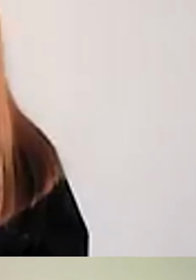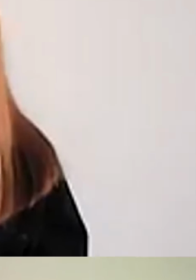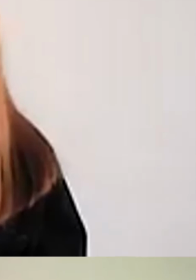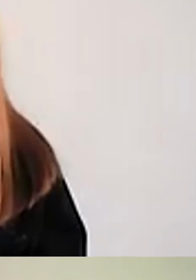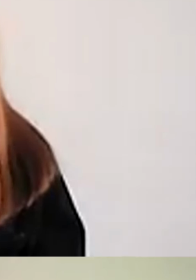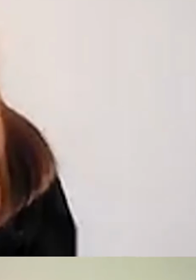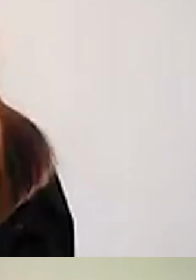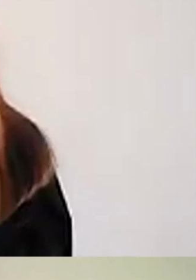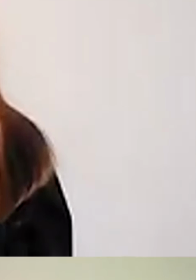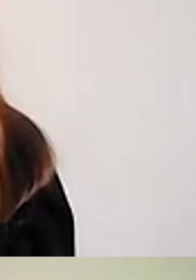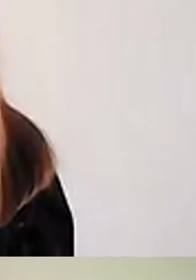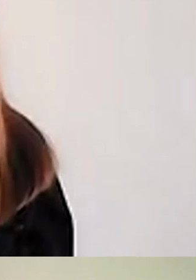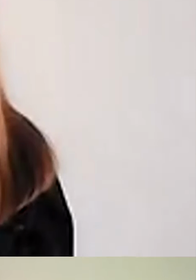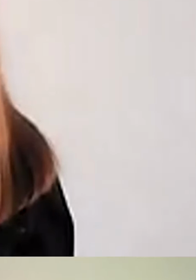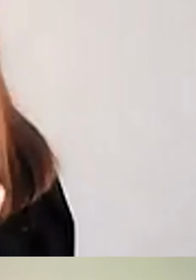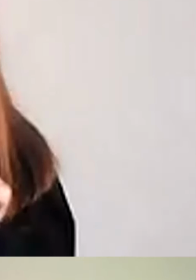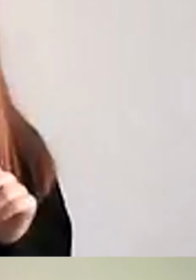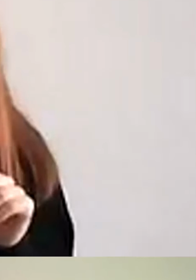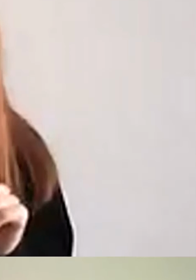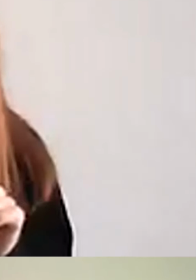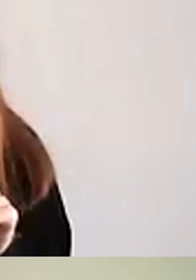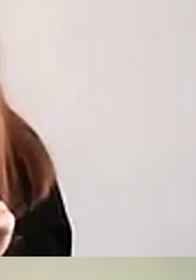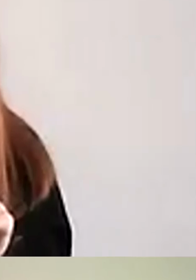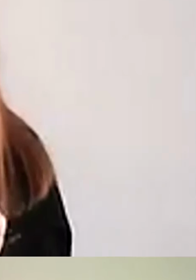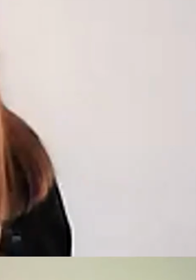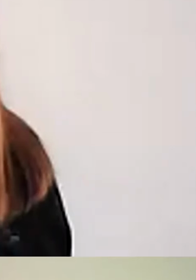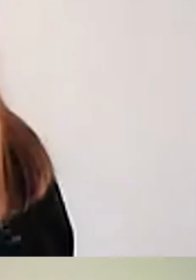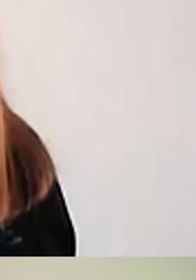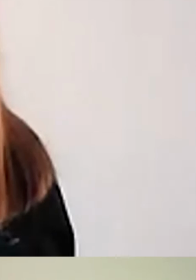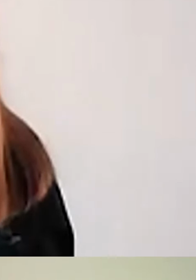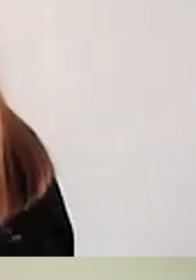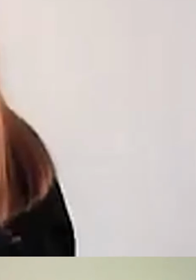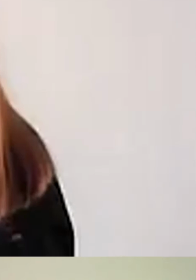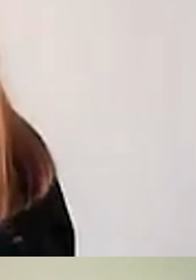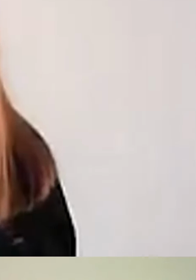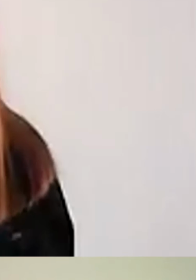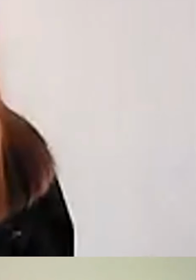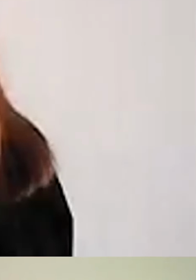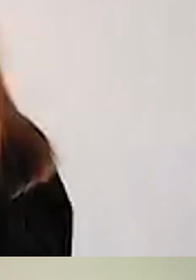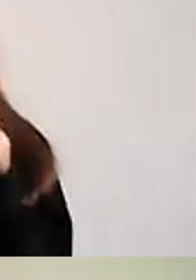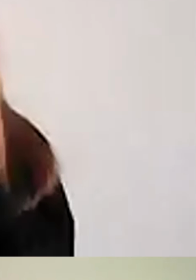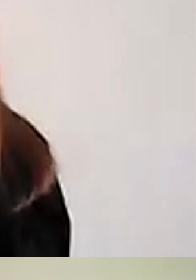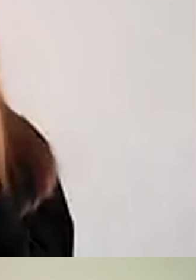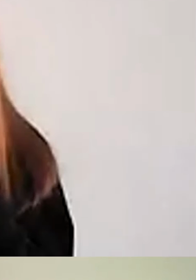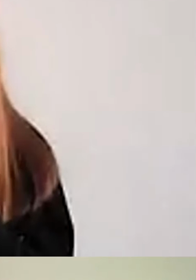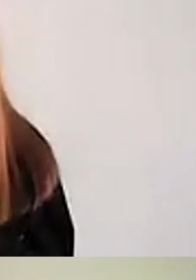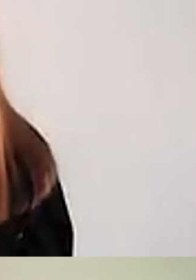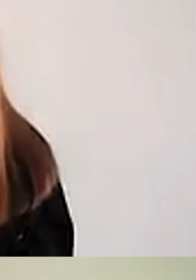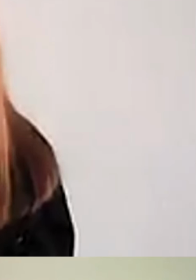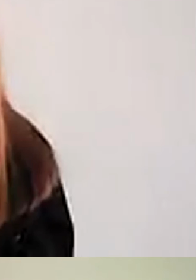desde 2008 e é desde 2004 analista no Departamento de Informação e Planeamento Estratégico e que nos vai